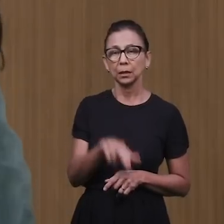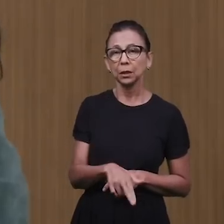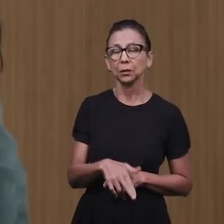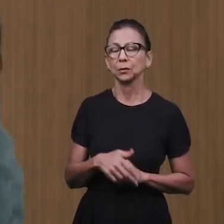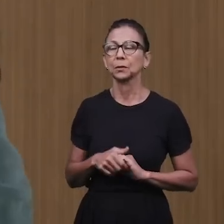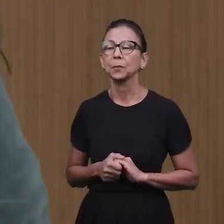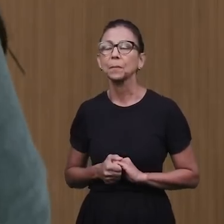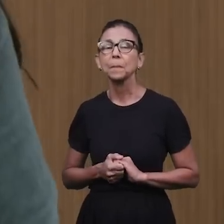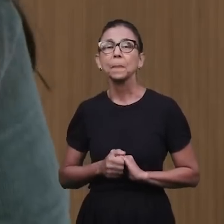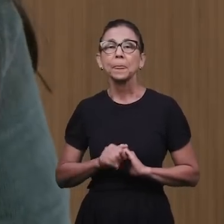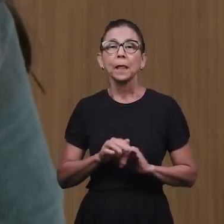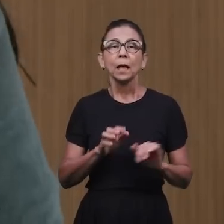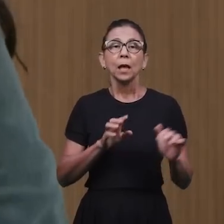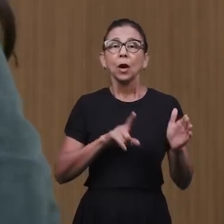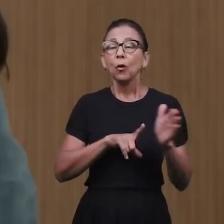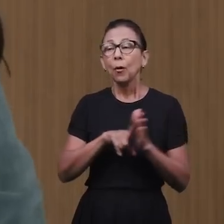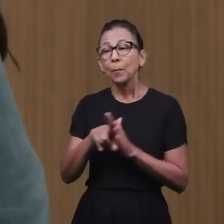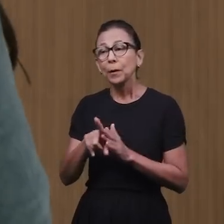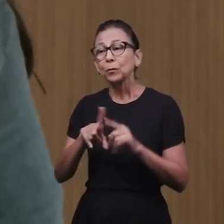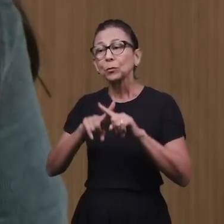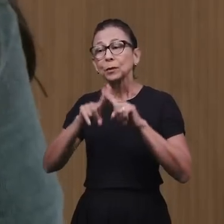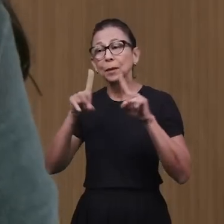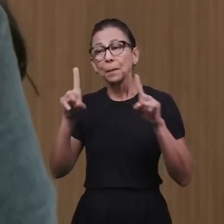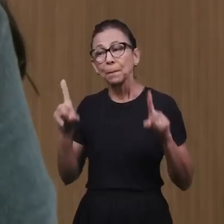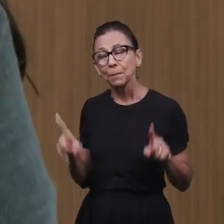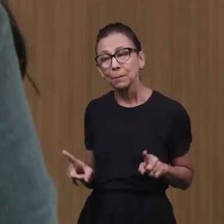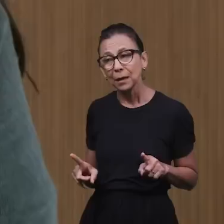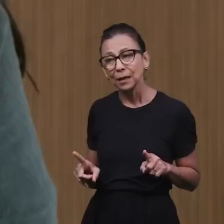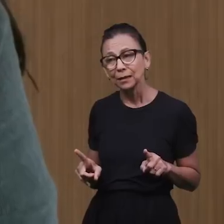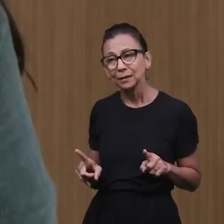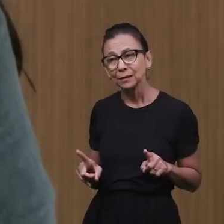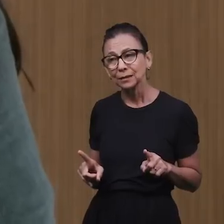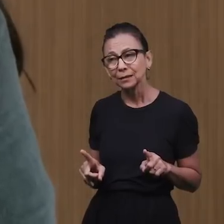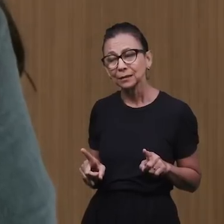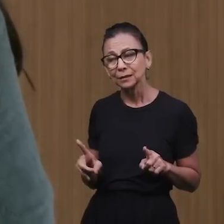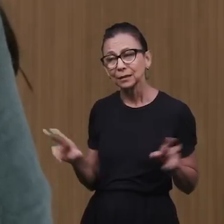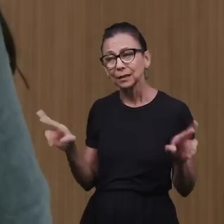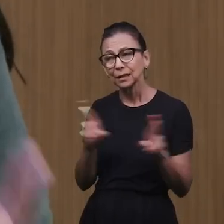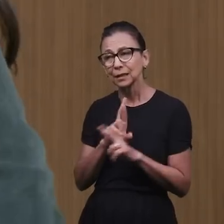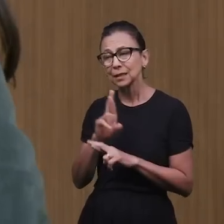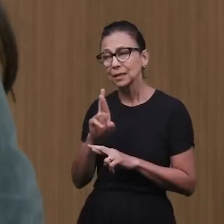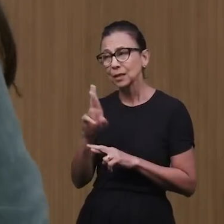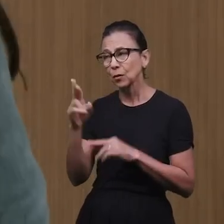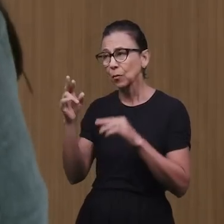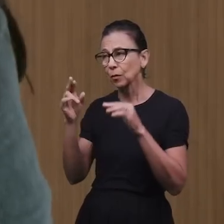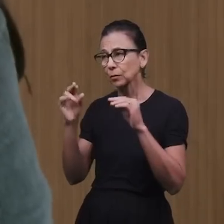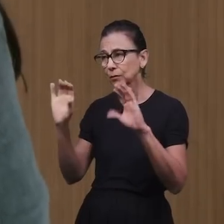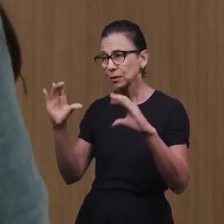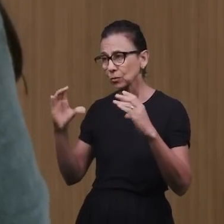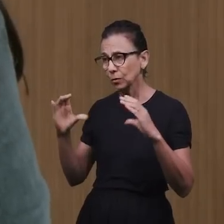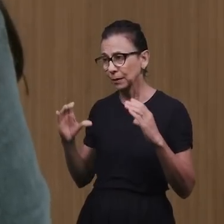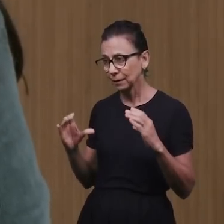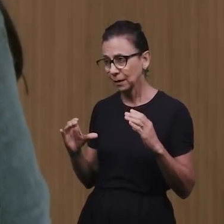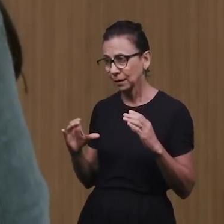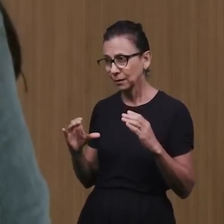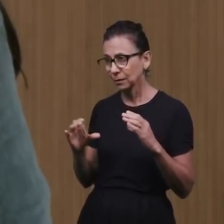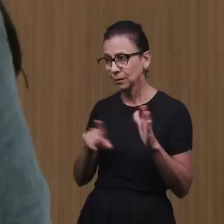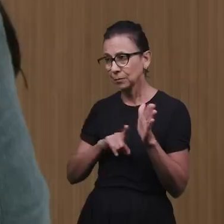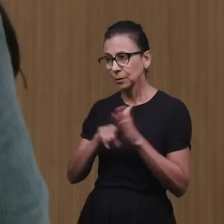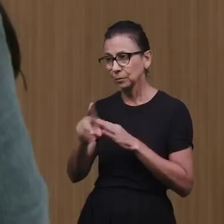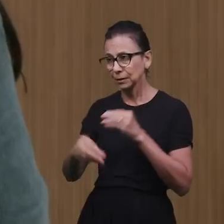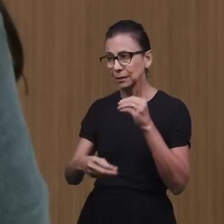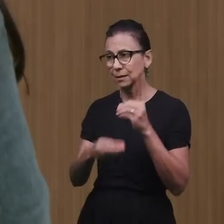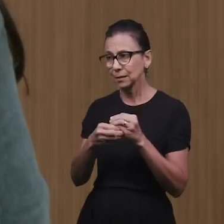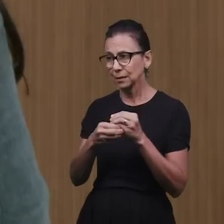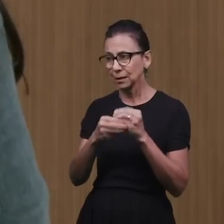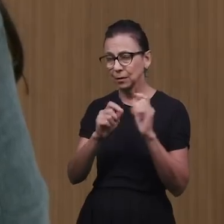Quando o pastor Ailton estava comentando, né, a pergunta do Lucas, eu lembrei justamente do texto que o pastor Josias